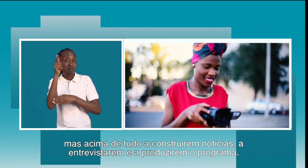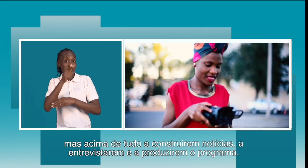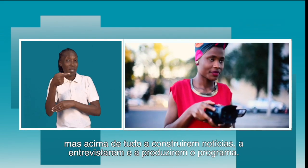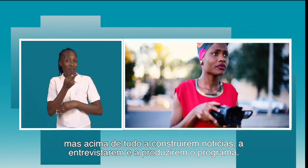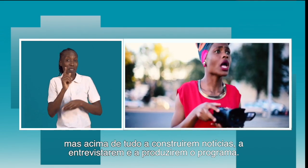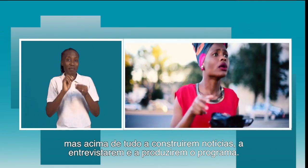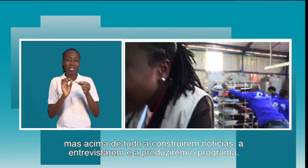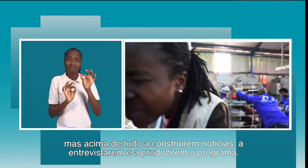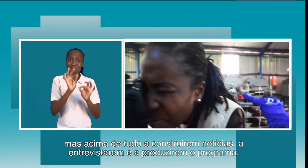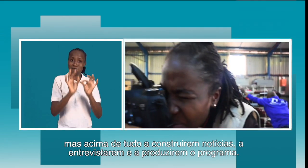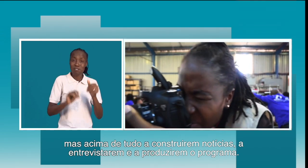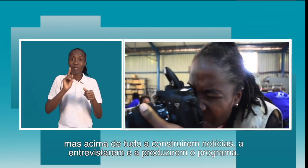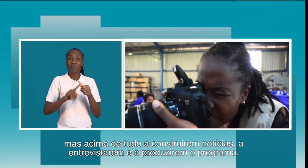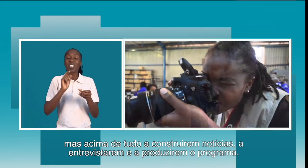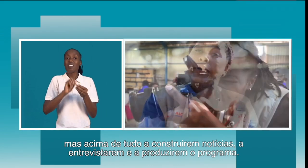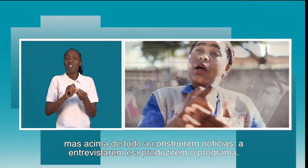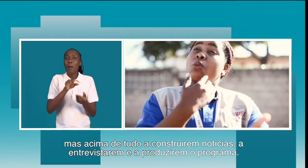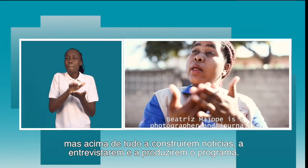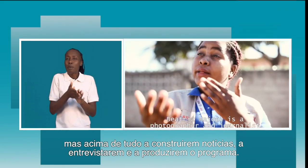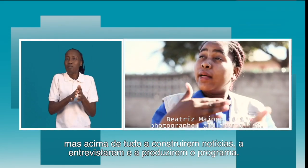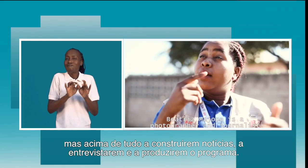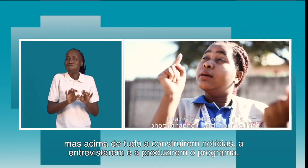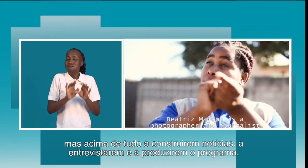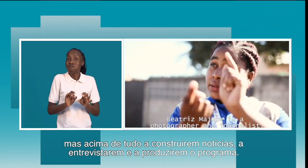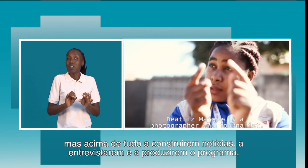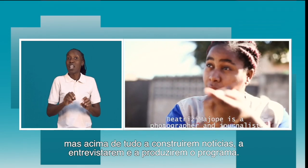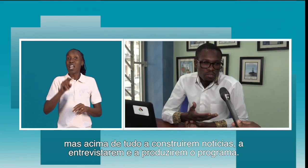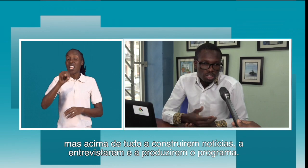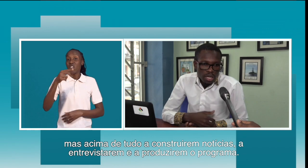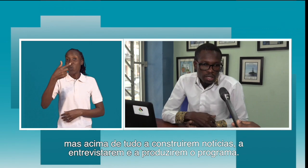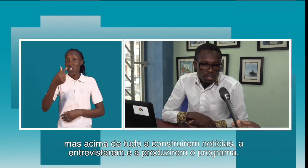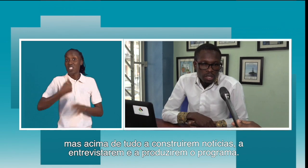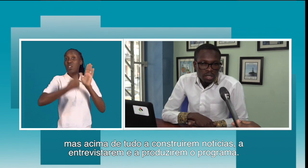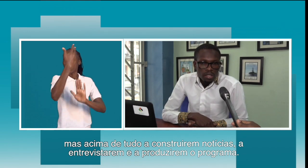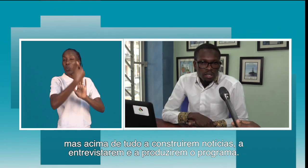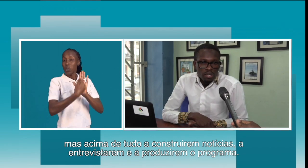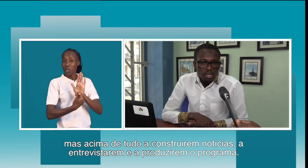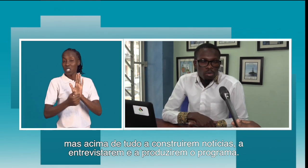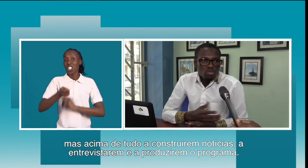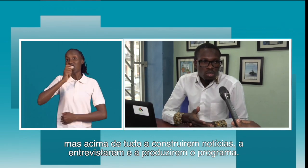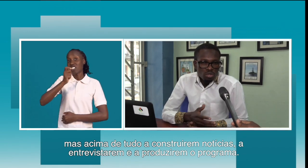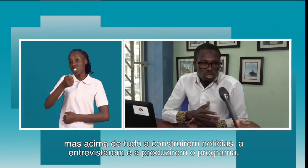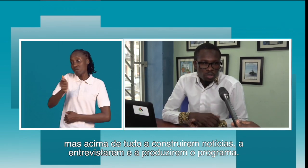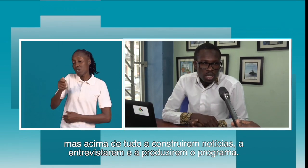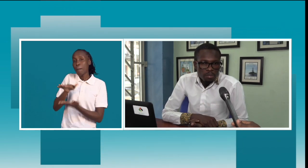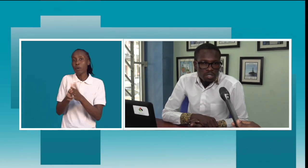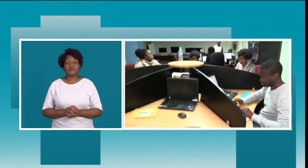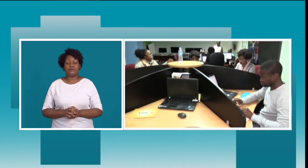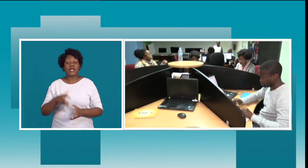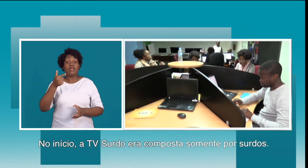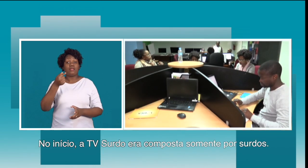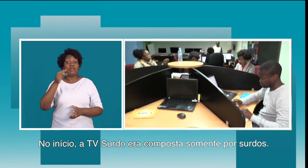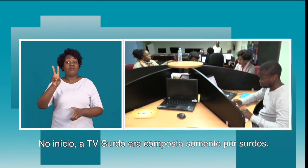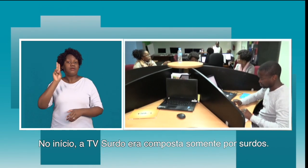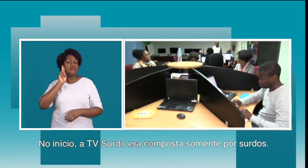Mas também, acima de tudo, a construírem textos de notícia, a entrevistarem e a produzirem os seus programas.